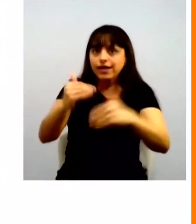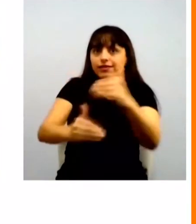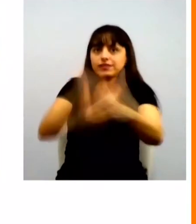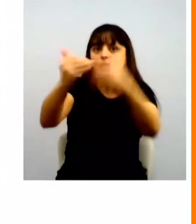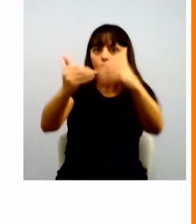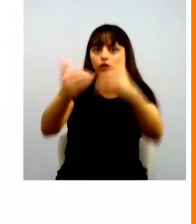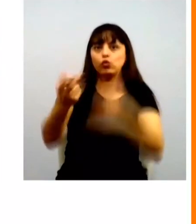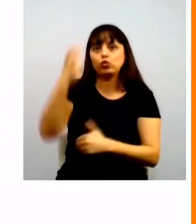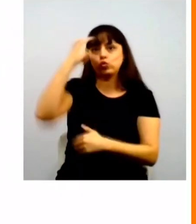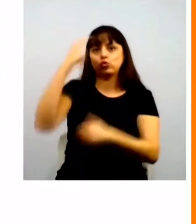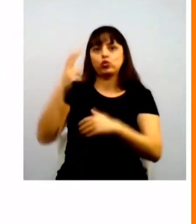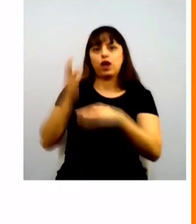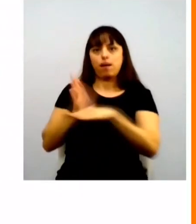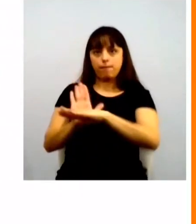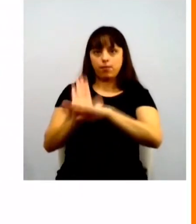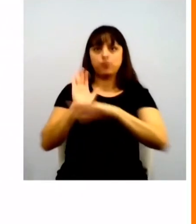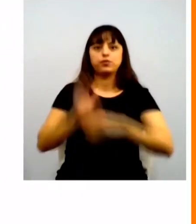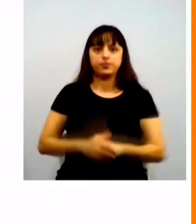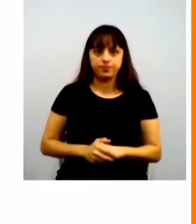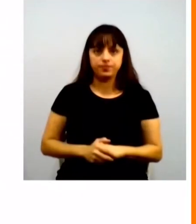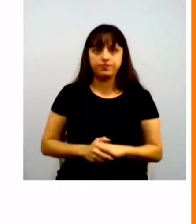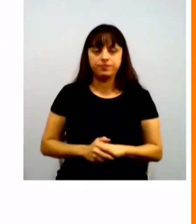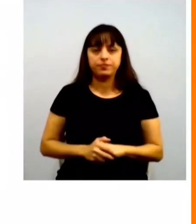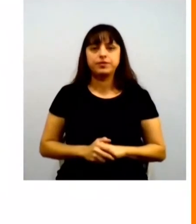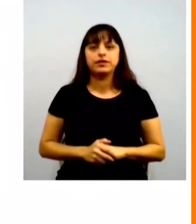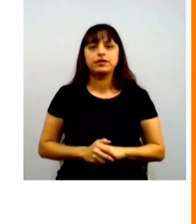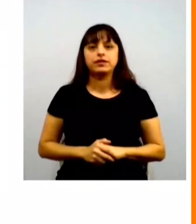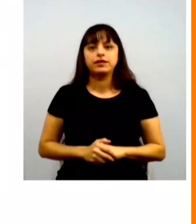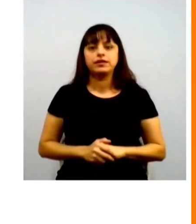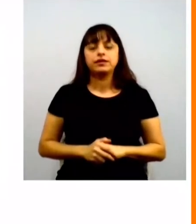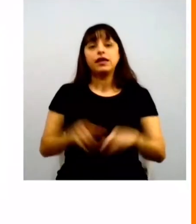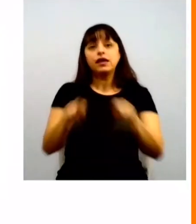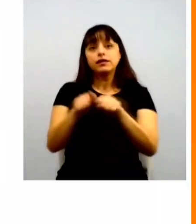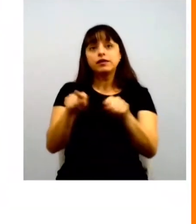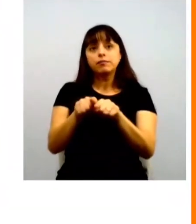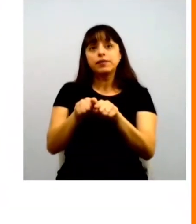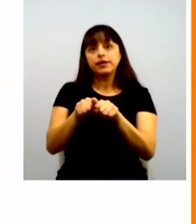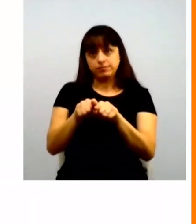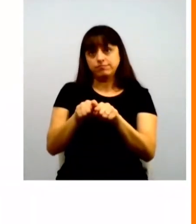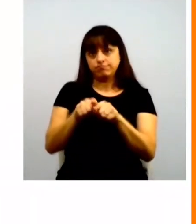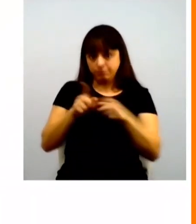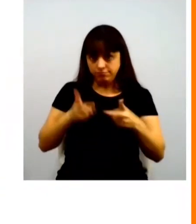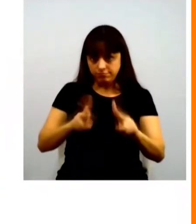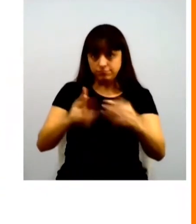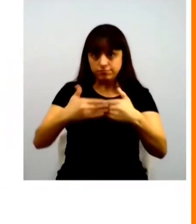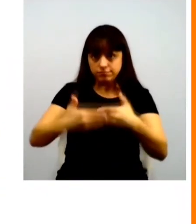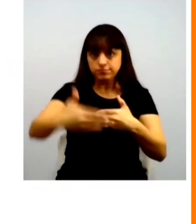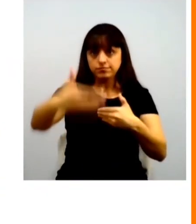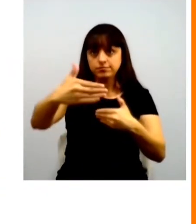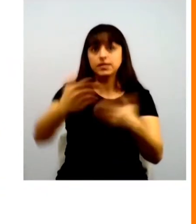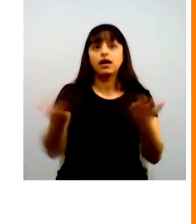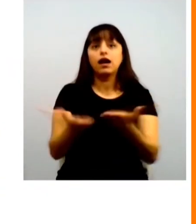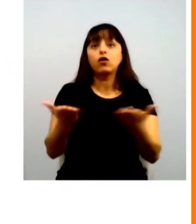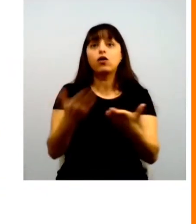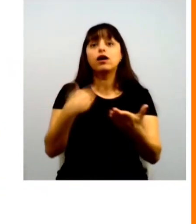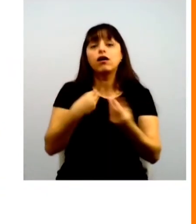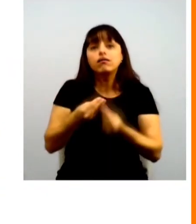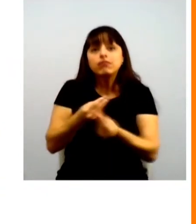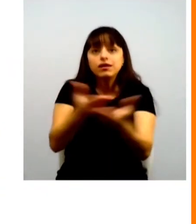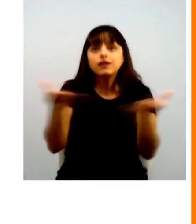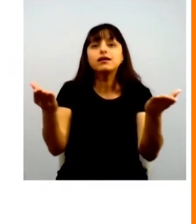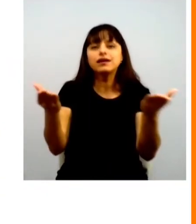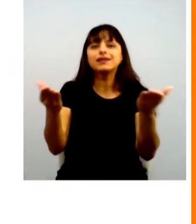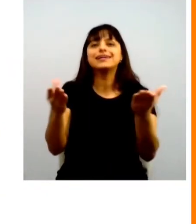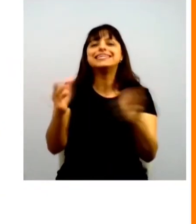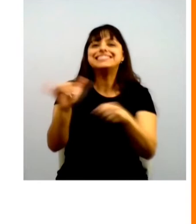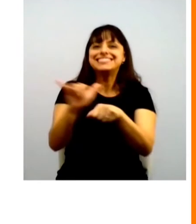Bem, a continuação, vou plantear algumas estratégias para incorporar esta